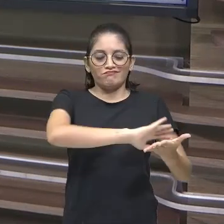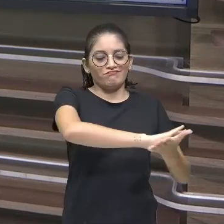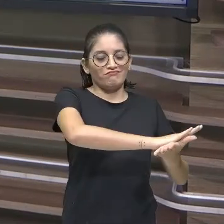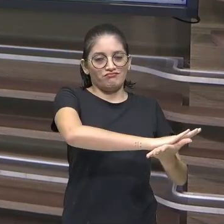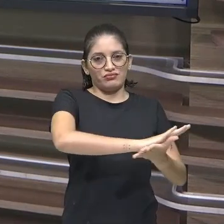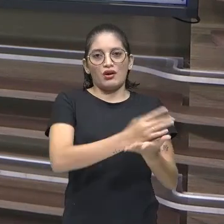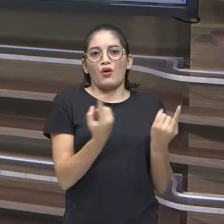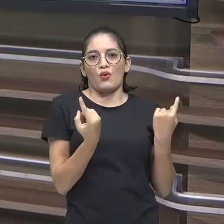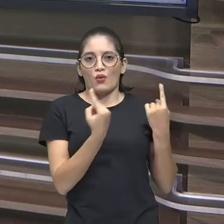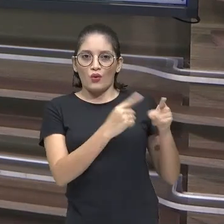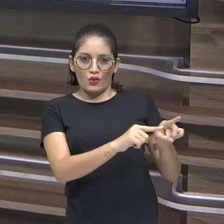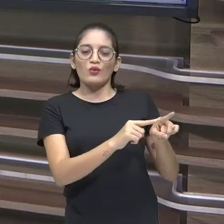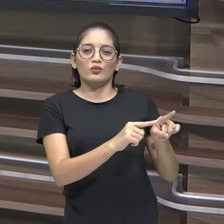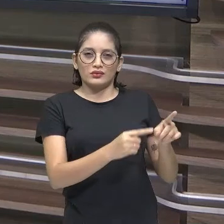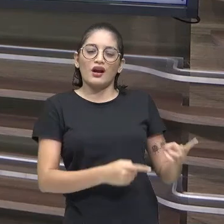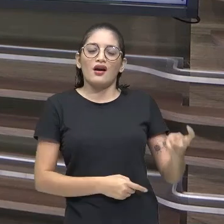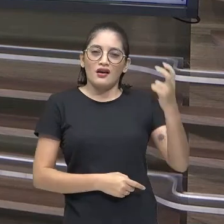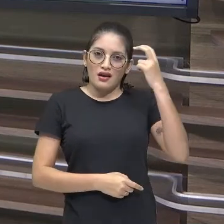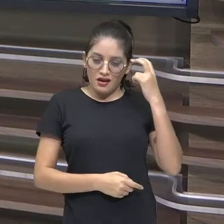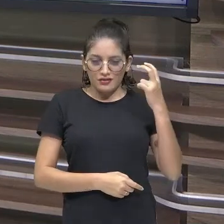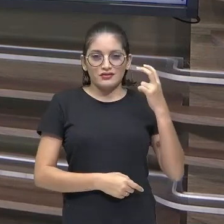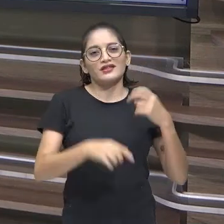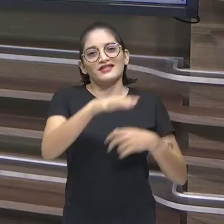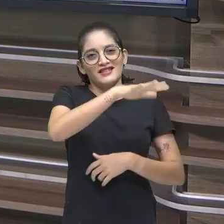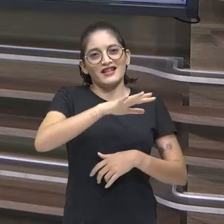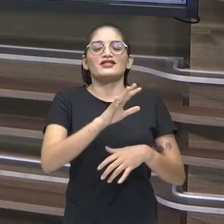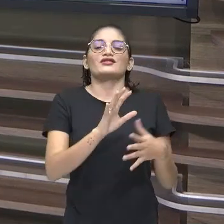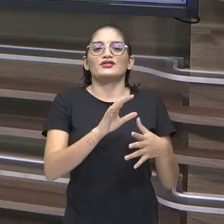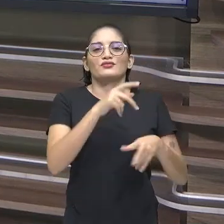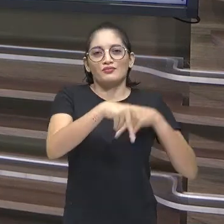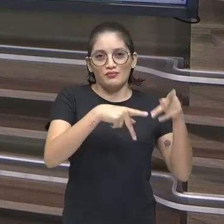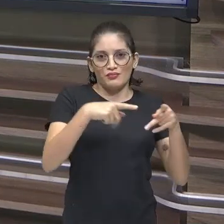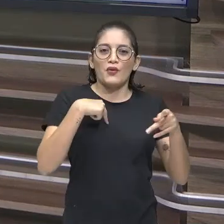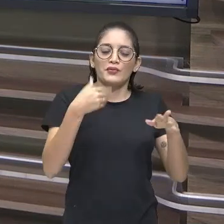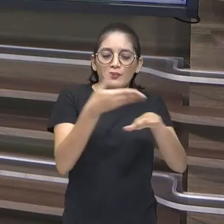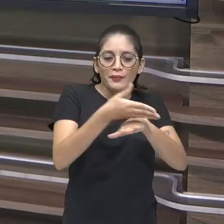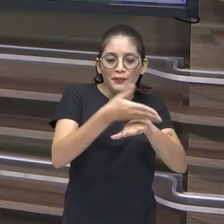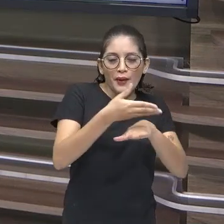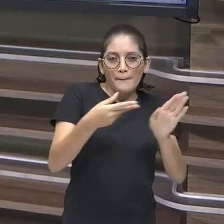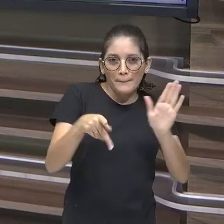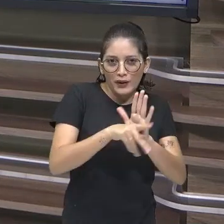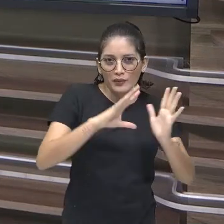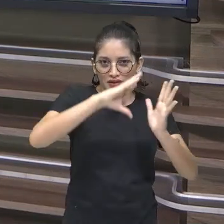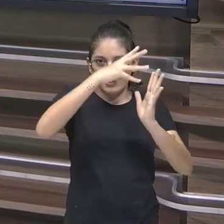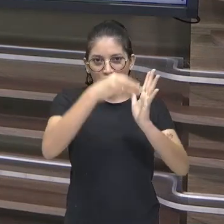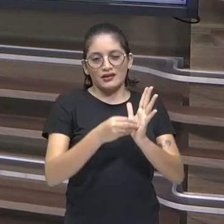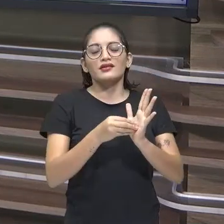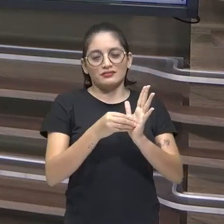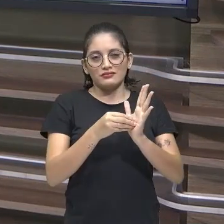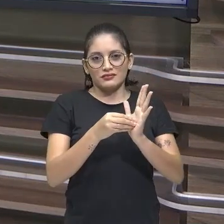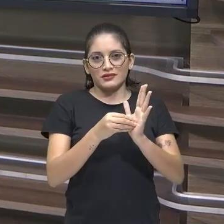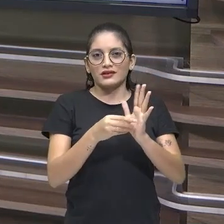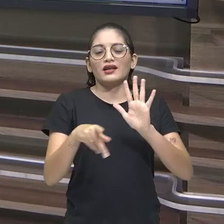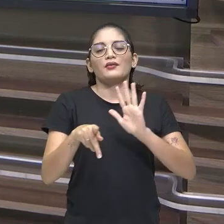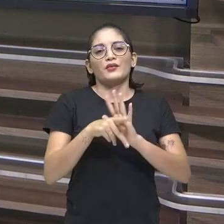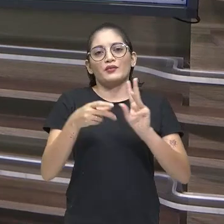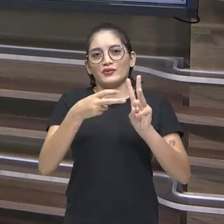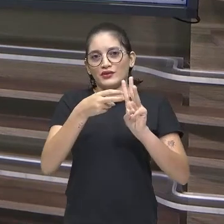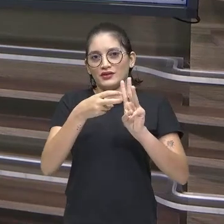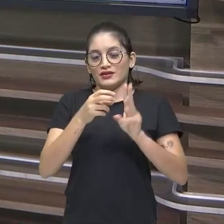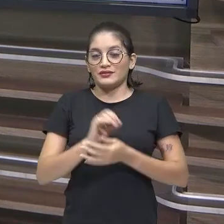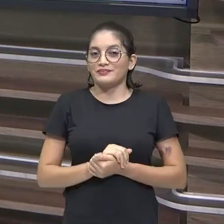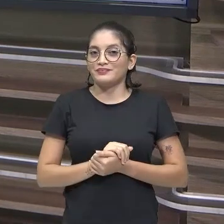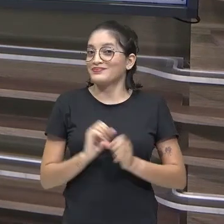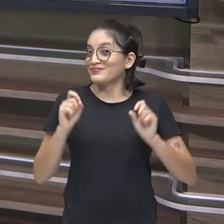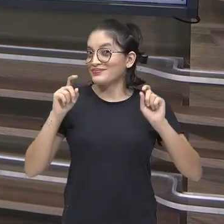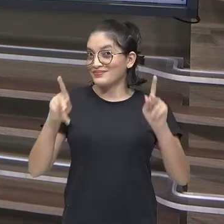aniquilação contra a cultura desses povos que habitaram a região, dos povos nativos da Amazônia, as civilizações indígenas. Ok,